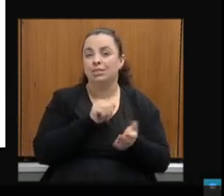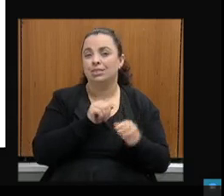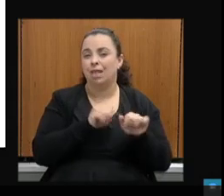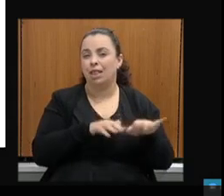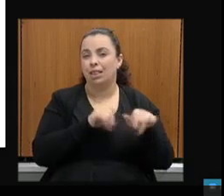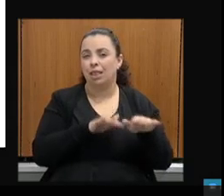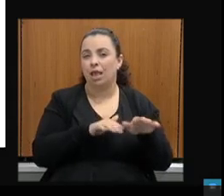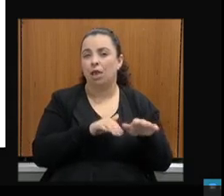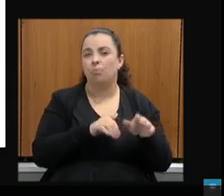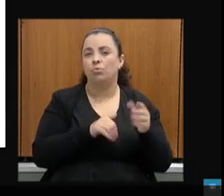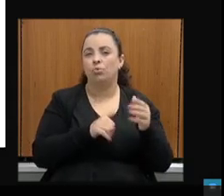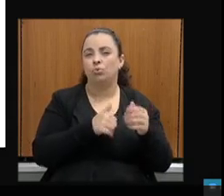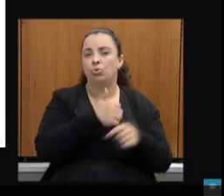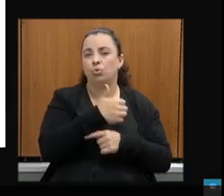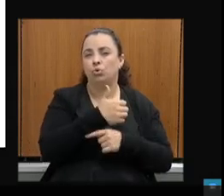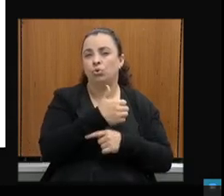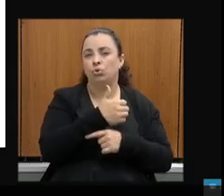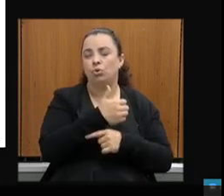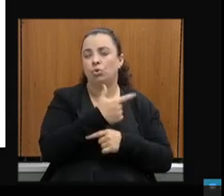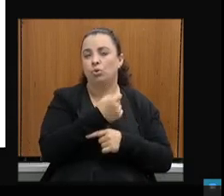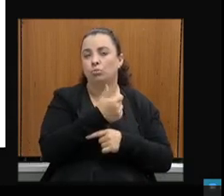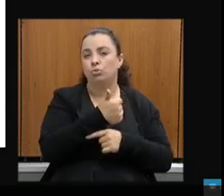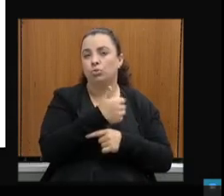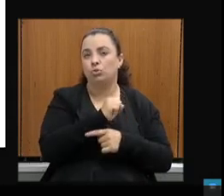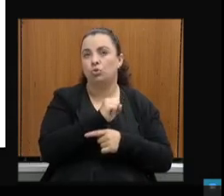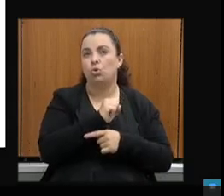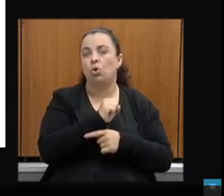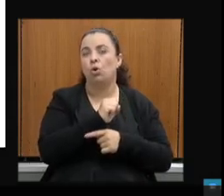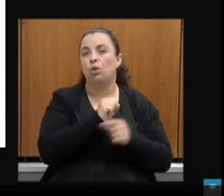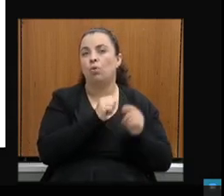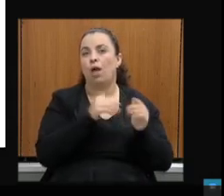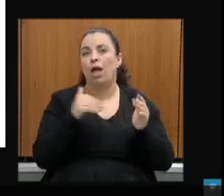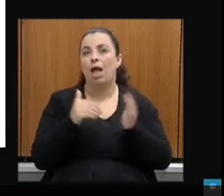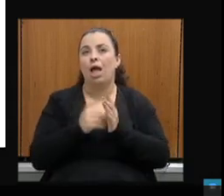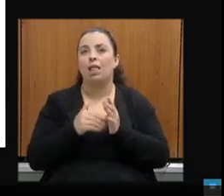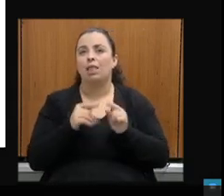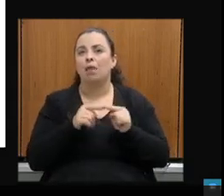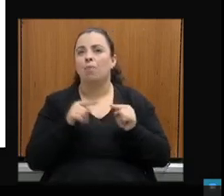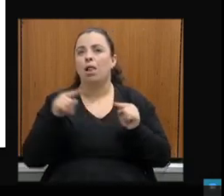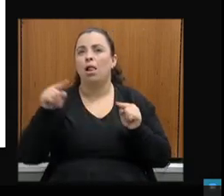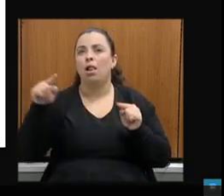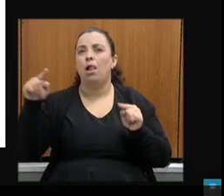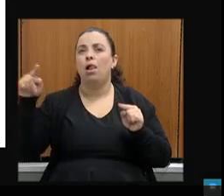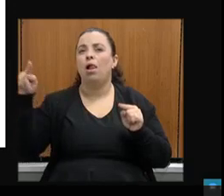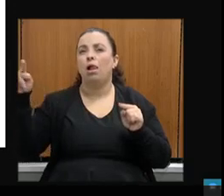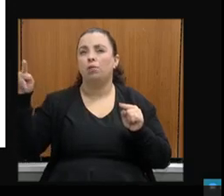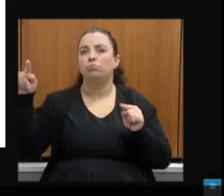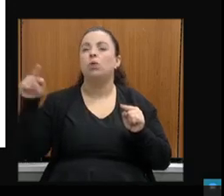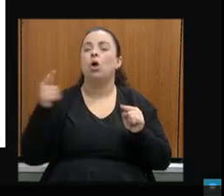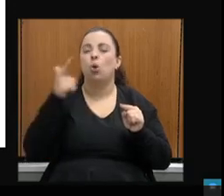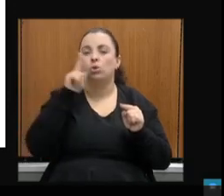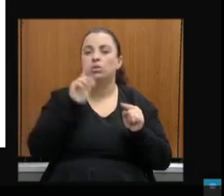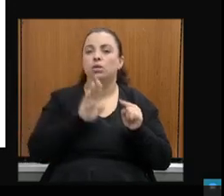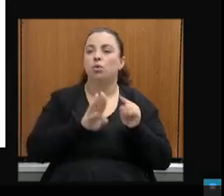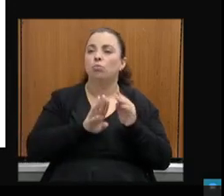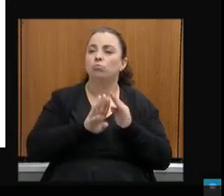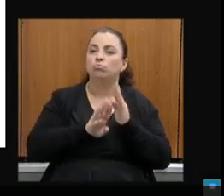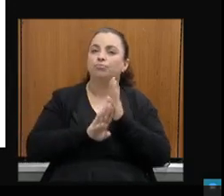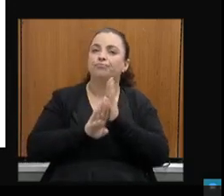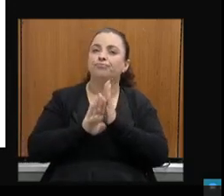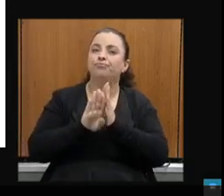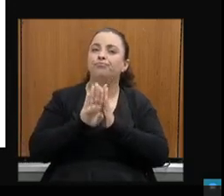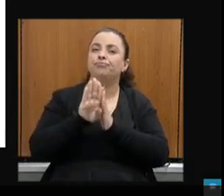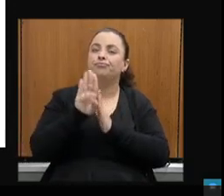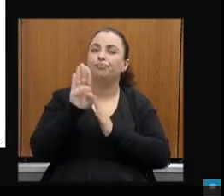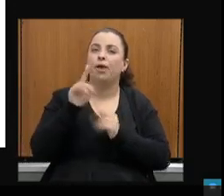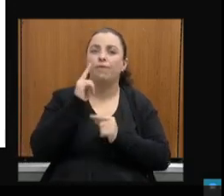valorização do Ibovespa uma, seis a valorização do índice do setor elétrico sabe se a gente quiser olhar que eu vai ver o